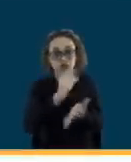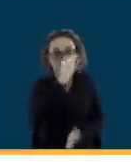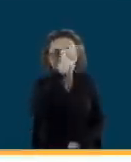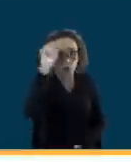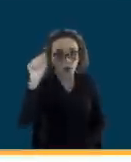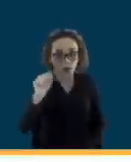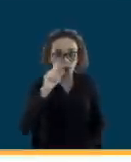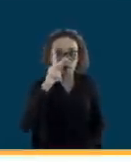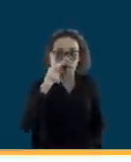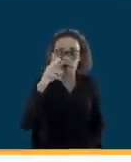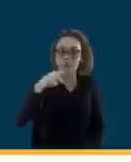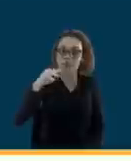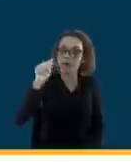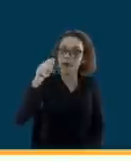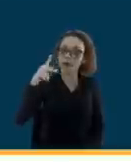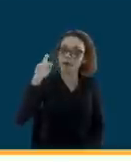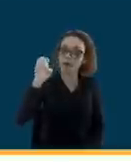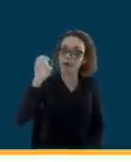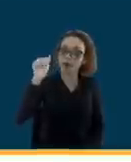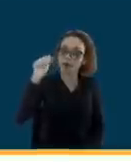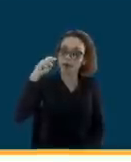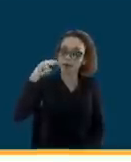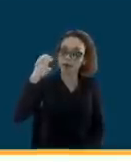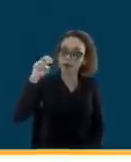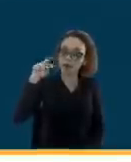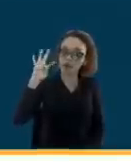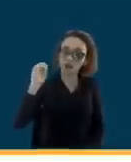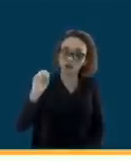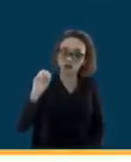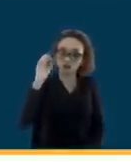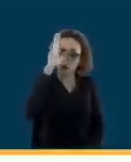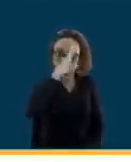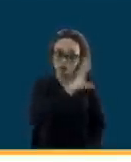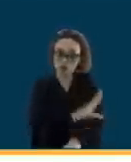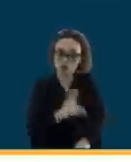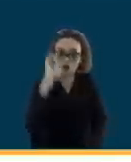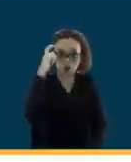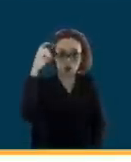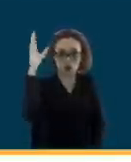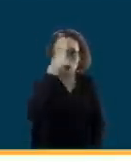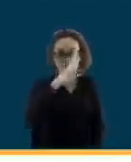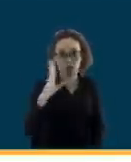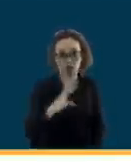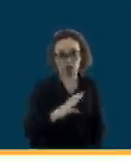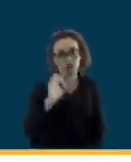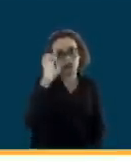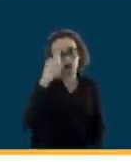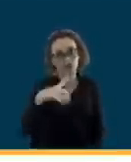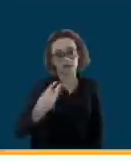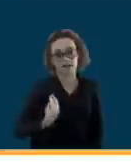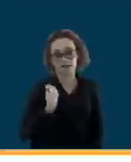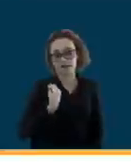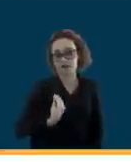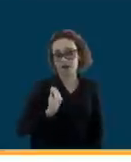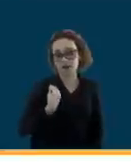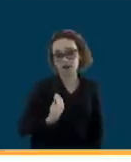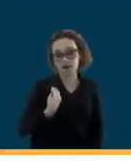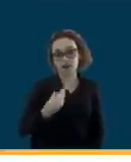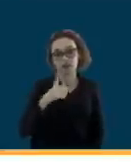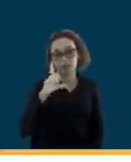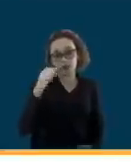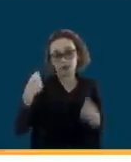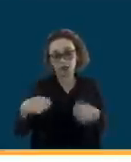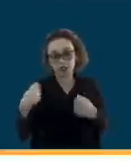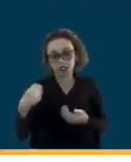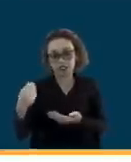E seria um mapeamento de fora para dentro. Agora não, nós vamos... é um mapeamento vivo, porque tem que ter os cadastros, as pessoas,